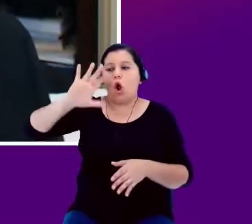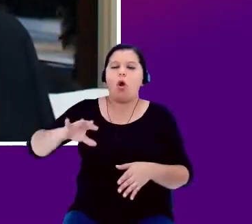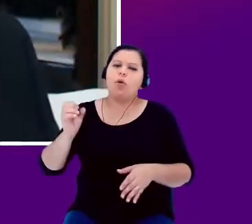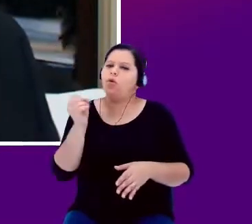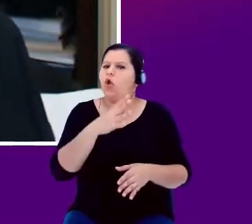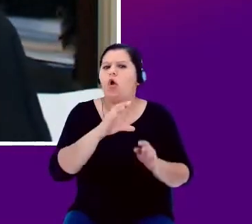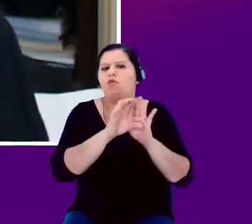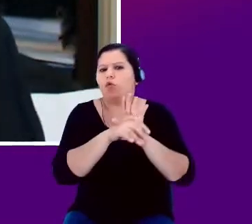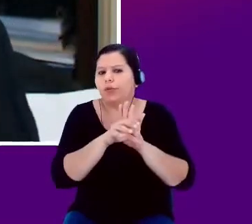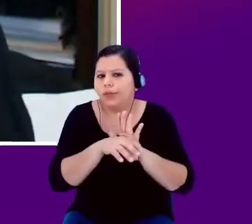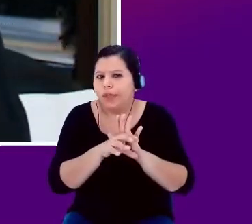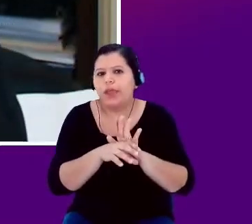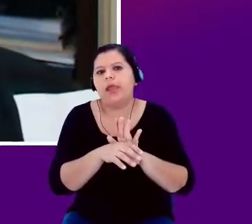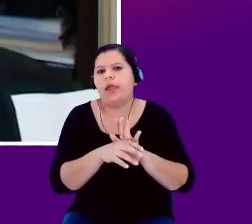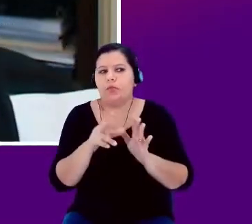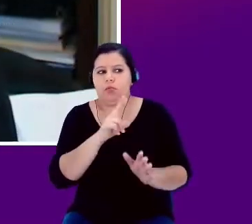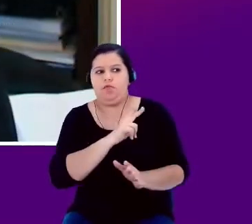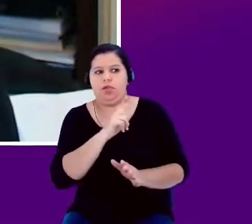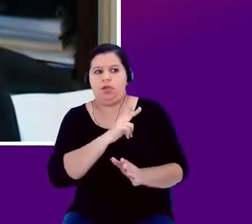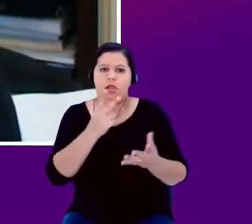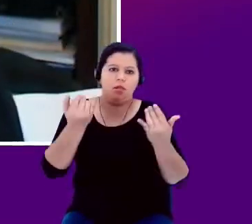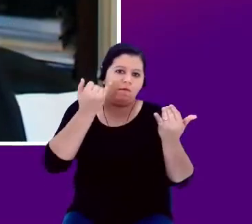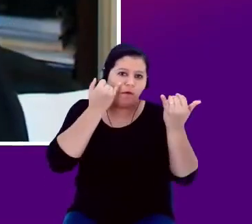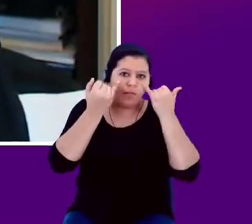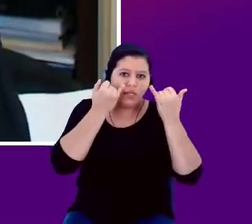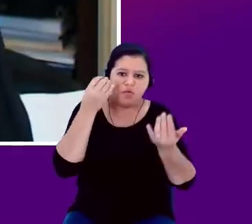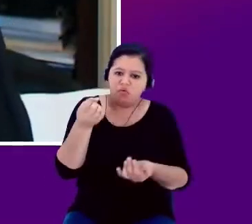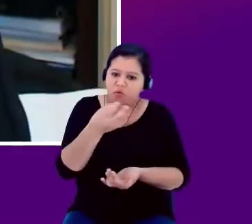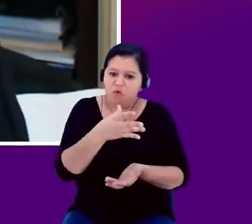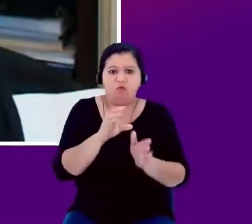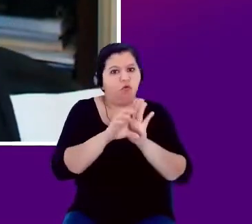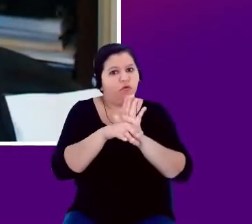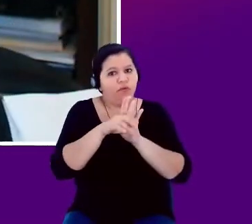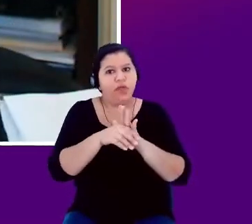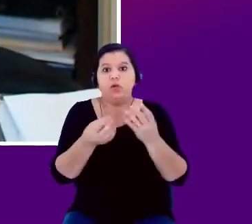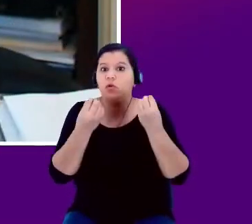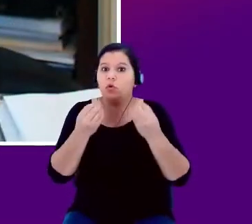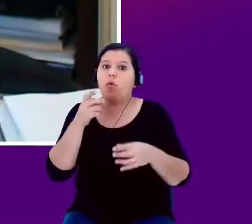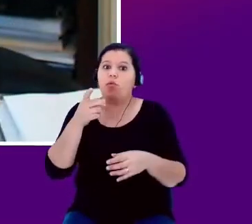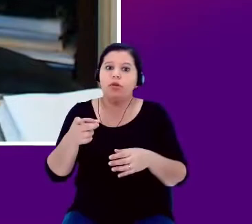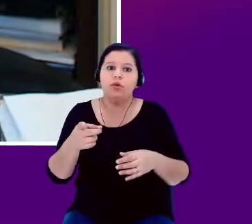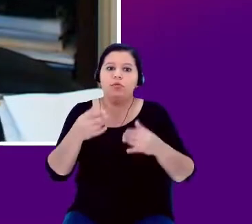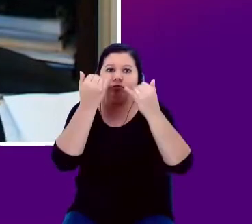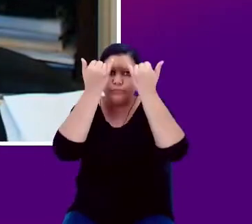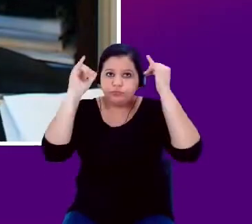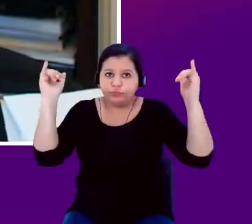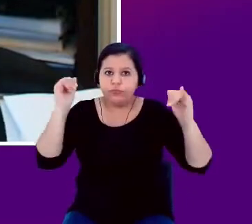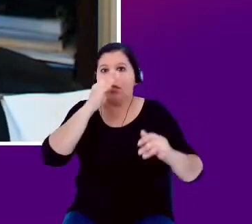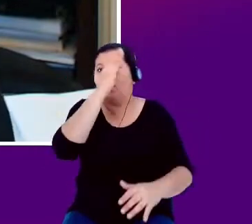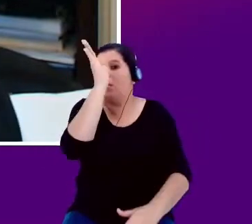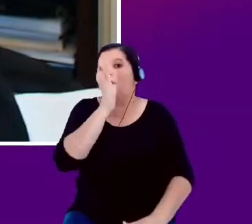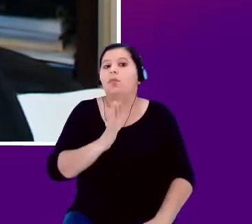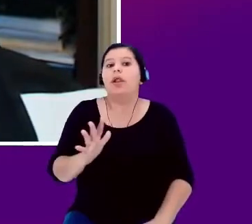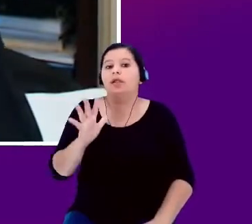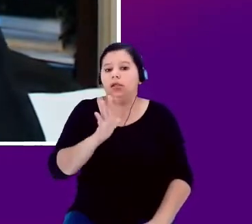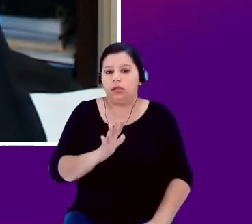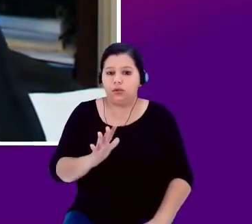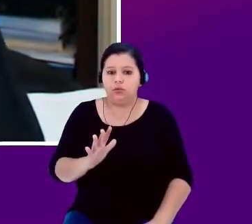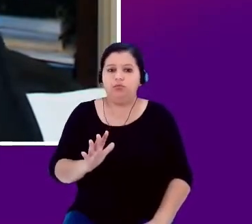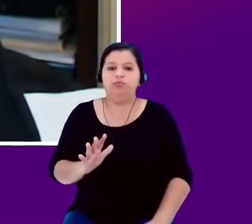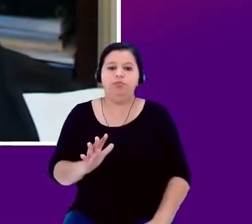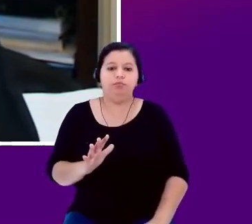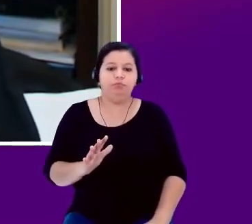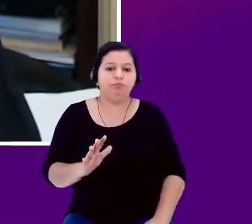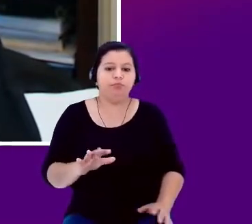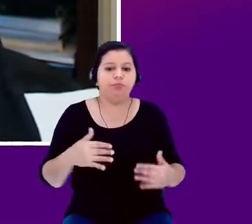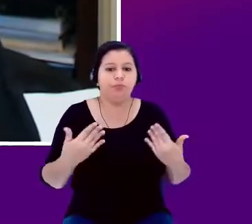noção de autodeterminação informativa e de como isso teria reflexos significativos no Brasil. Há votos muito importantes